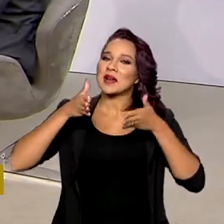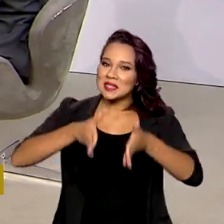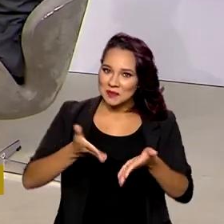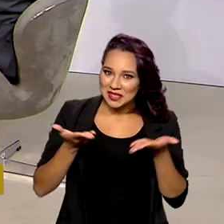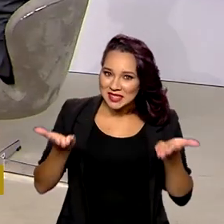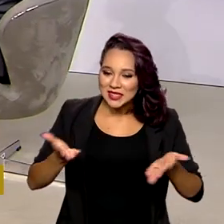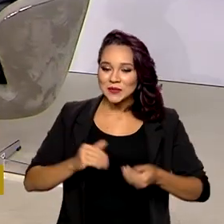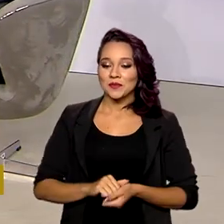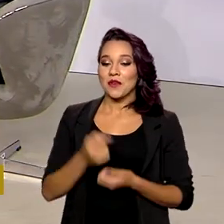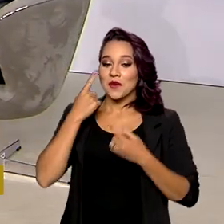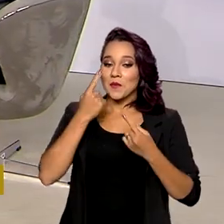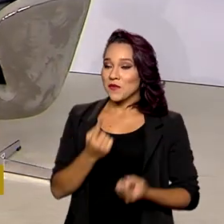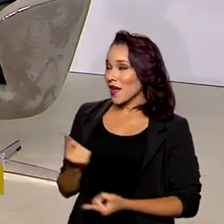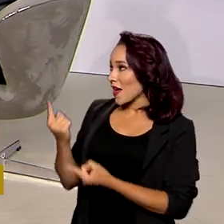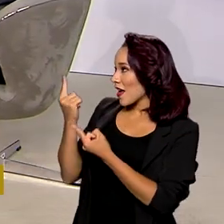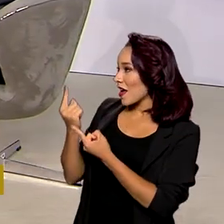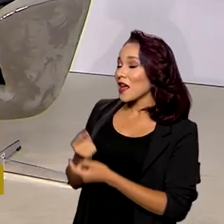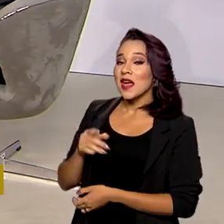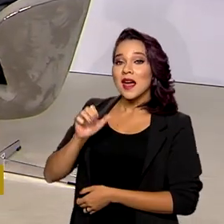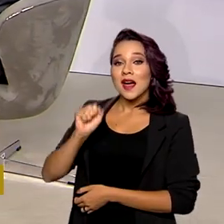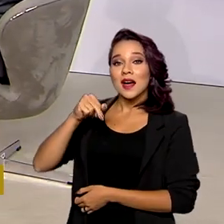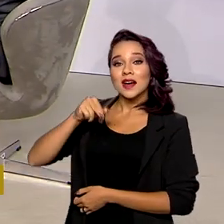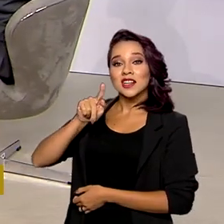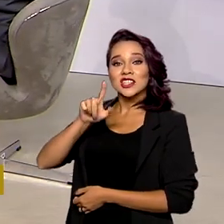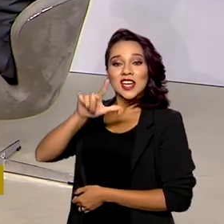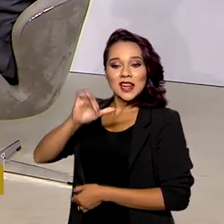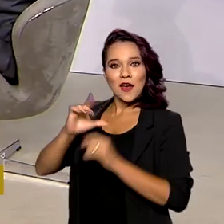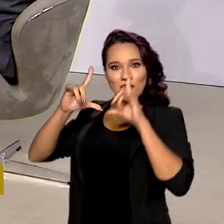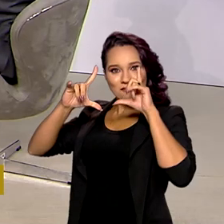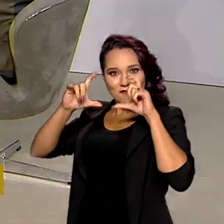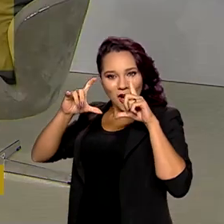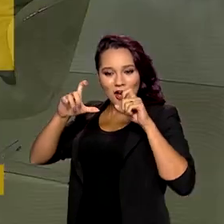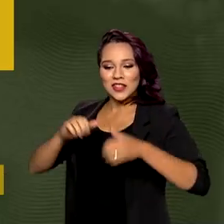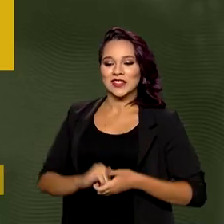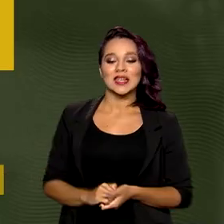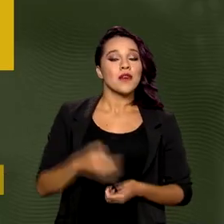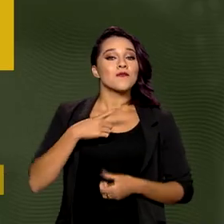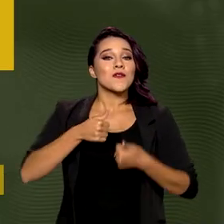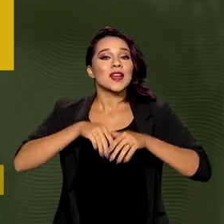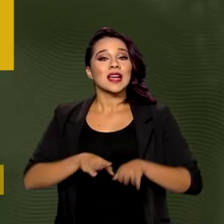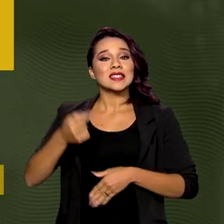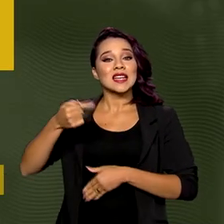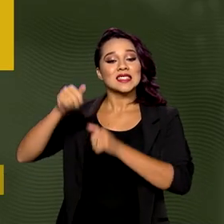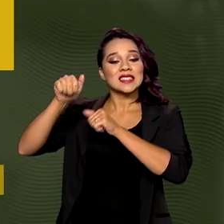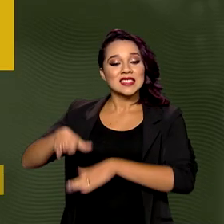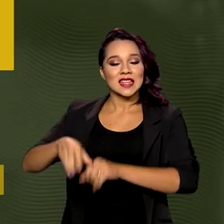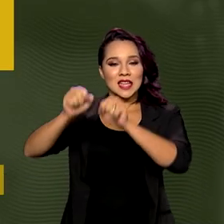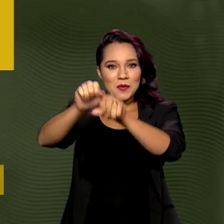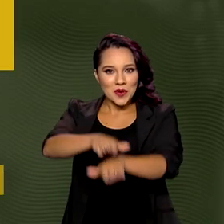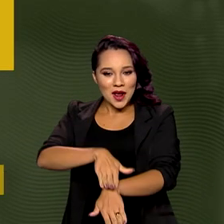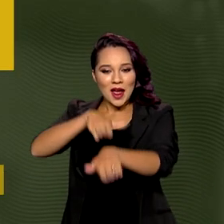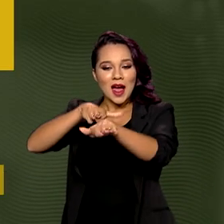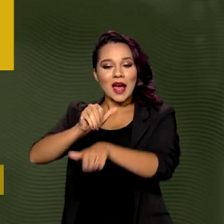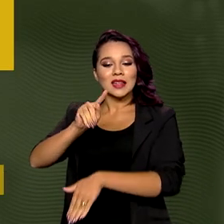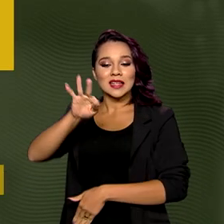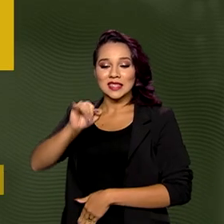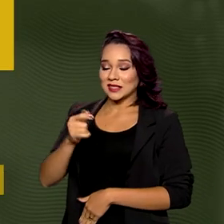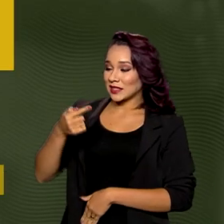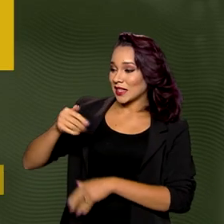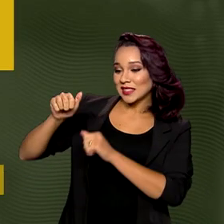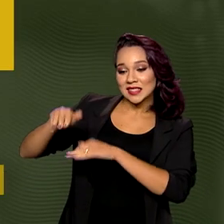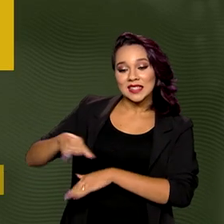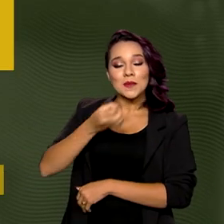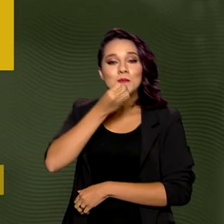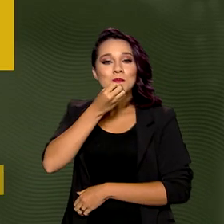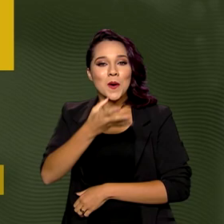aqui. Joga pra gente no telão, a Angélica Carlos mandou foto. Vou passar o 7 de setembro na Avenida Atlântica. Bom 7 de setembro